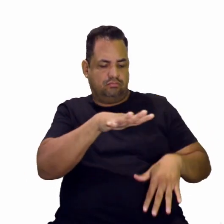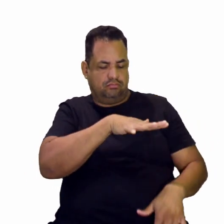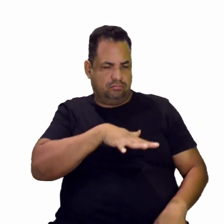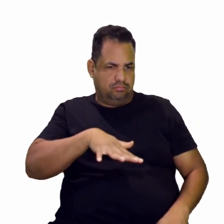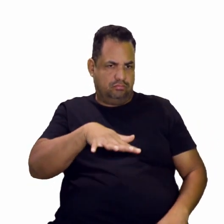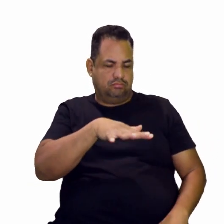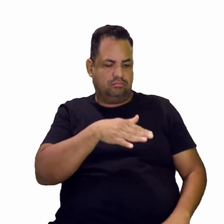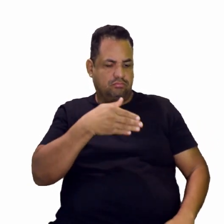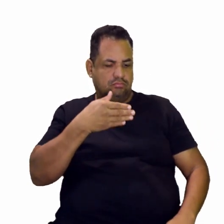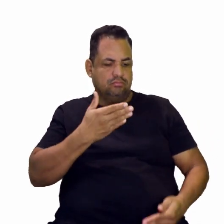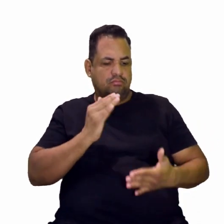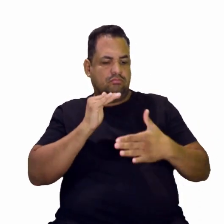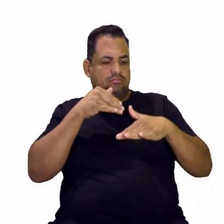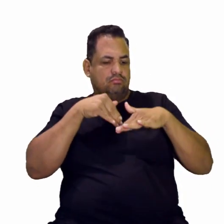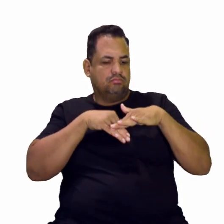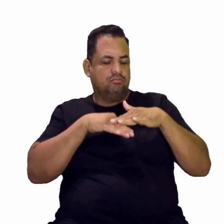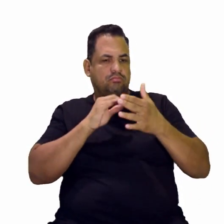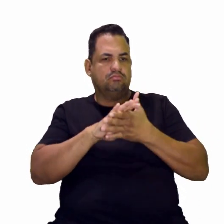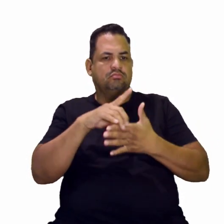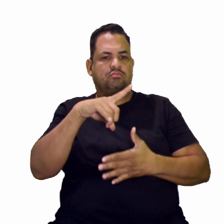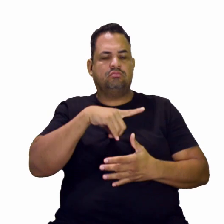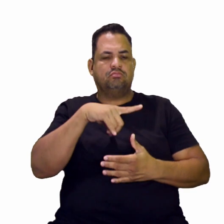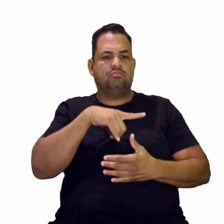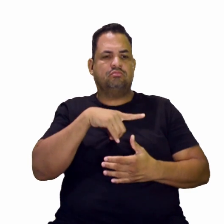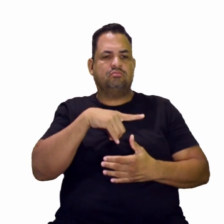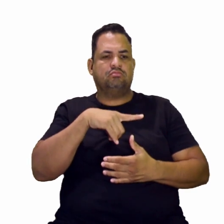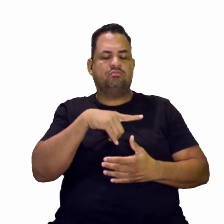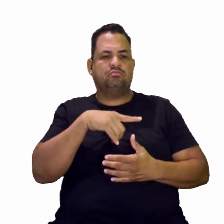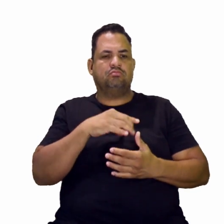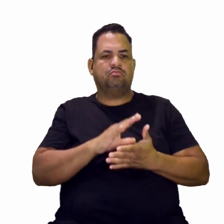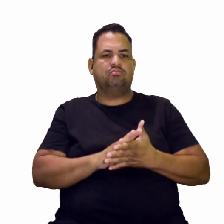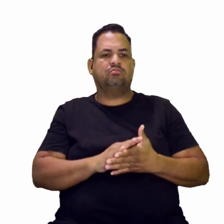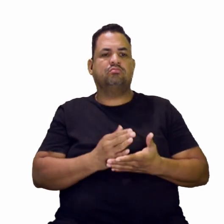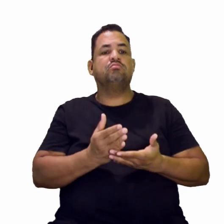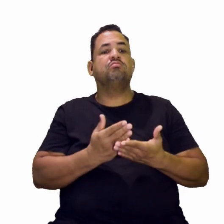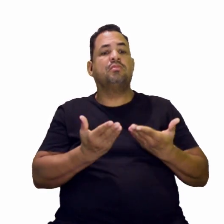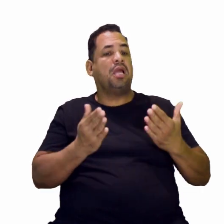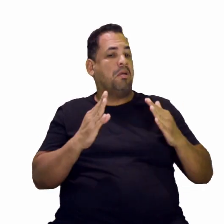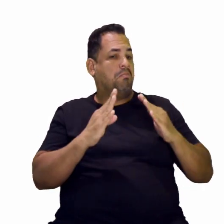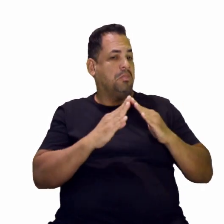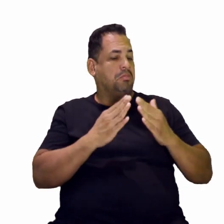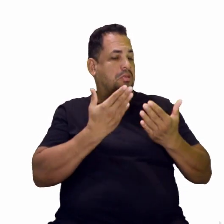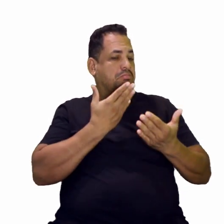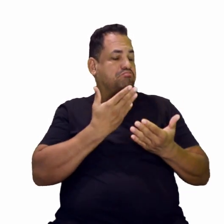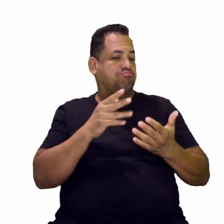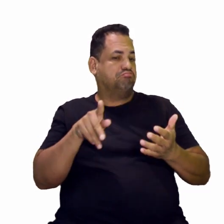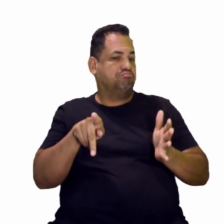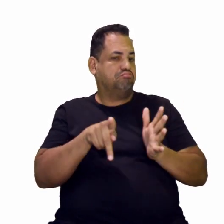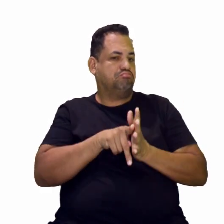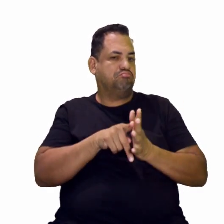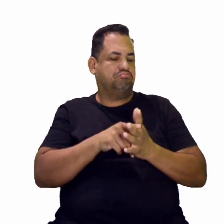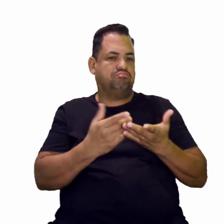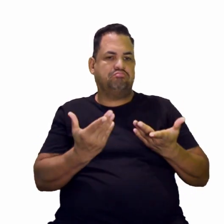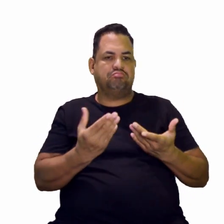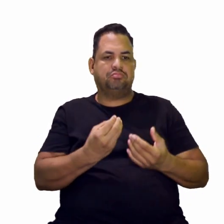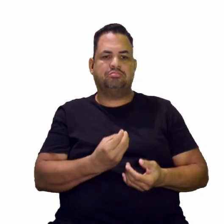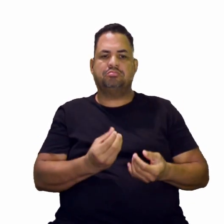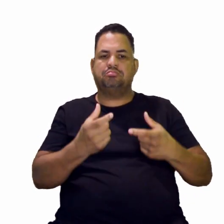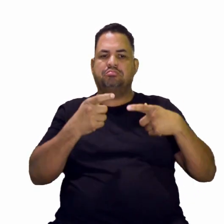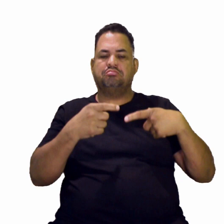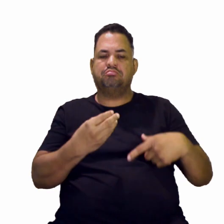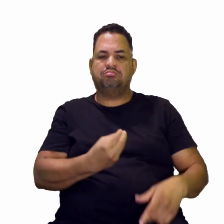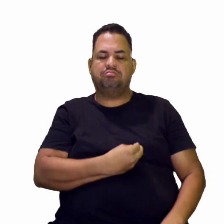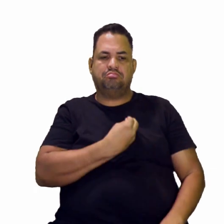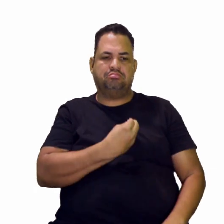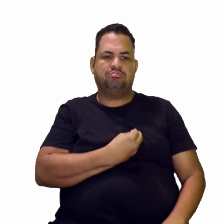se aloja naquele local, significa que aquele local passa a ser a casa dela, ou seja, é o endereço dela. Então,